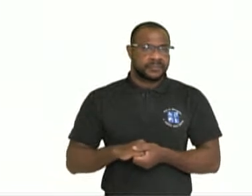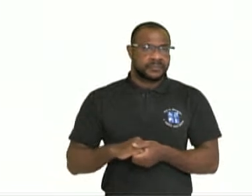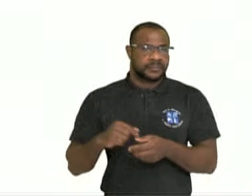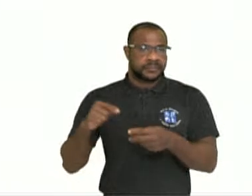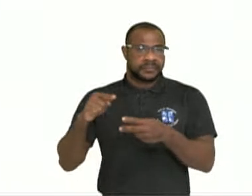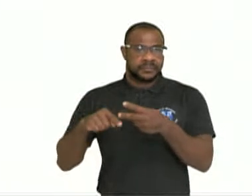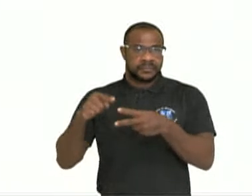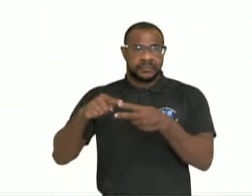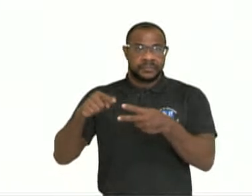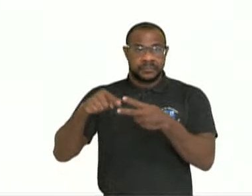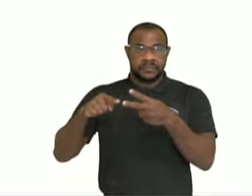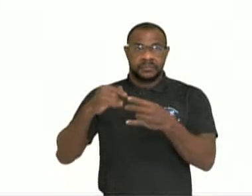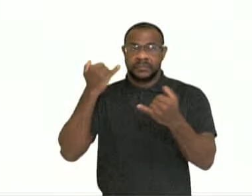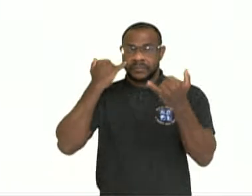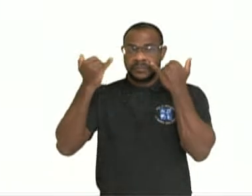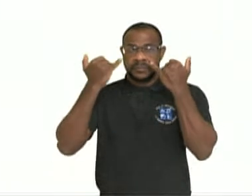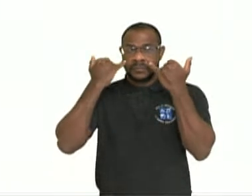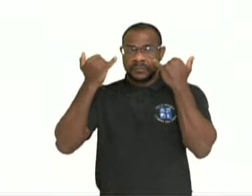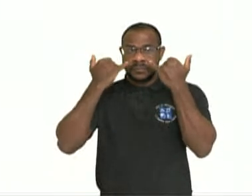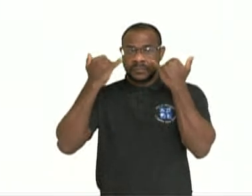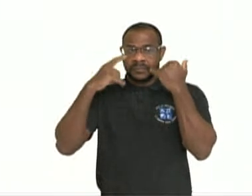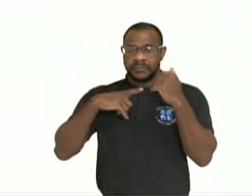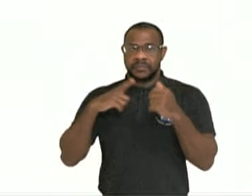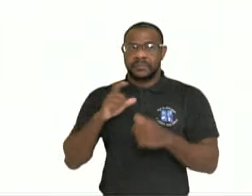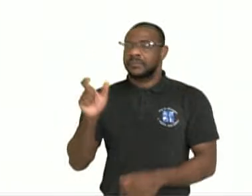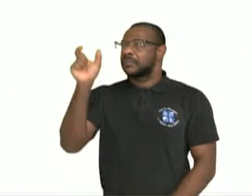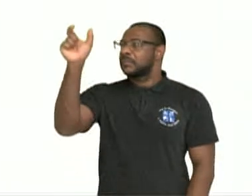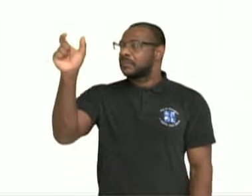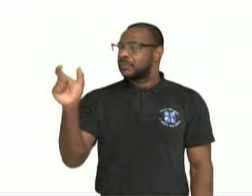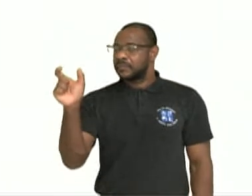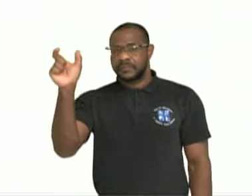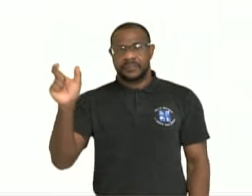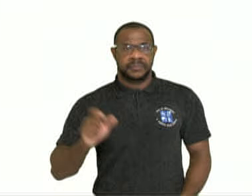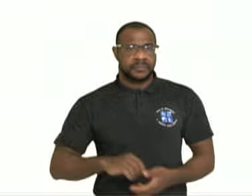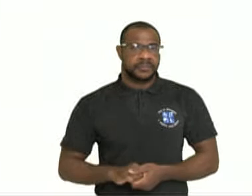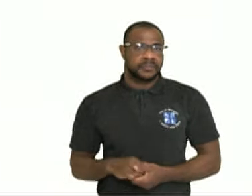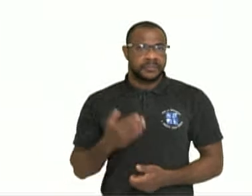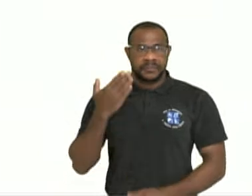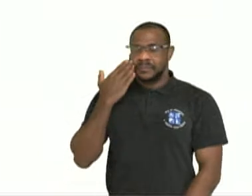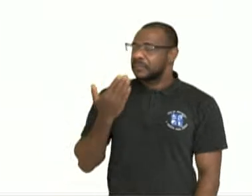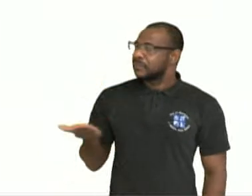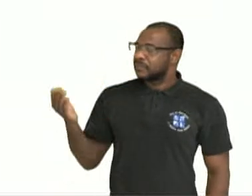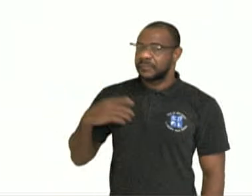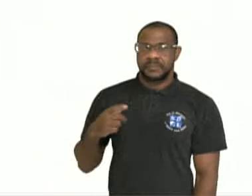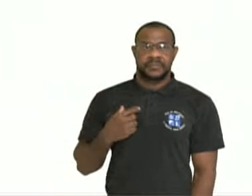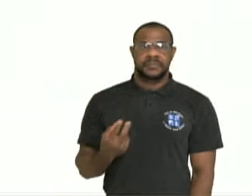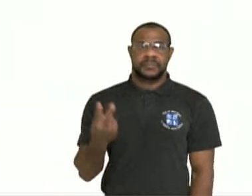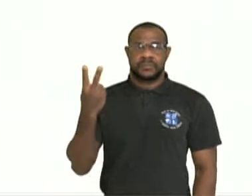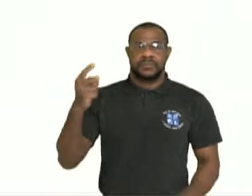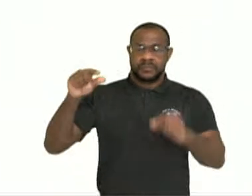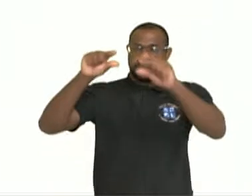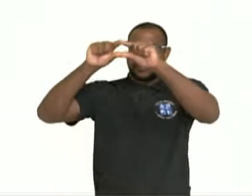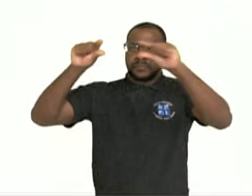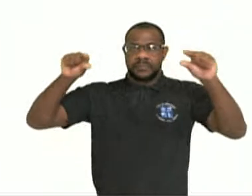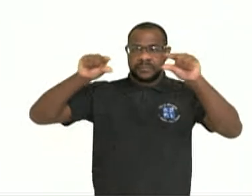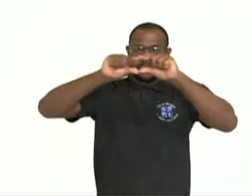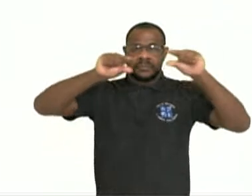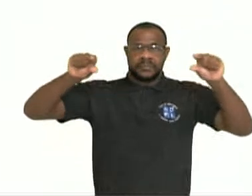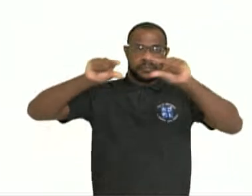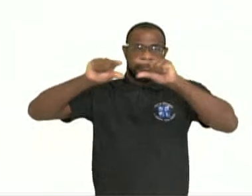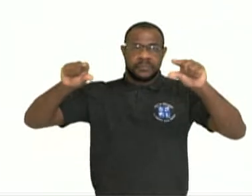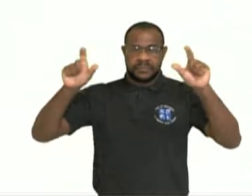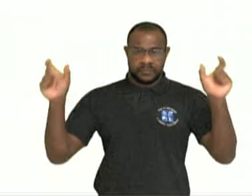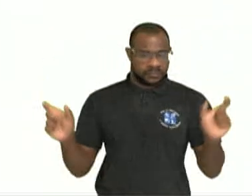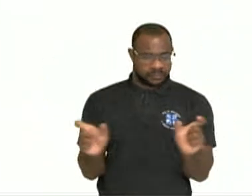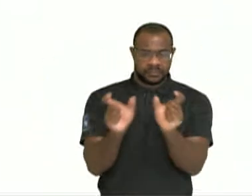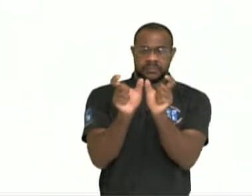estão enlaçadas por la conjunção y. Então, temos aí duas orações que se unem por